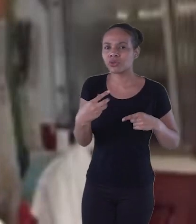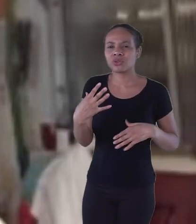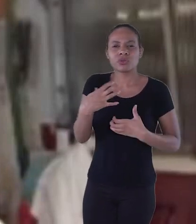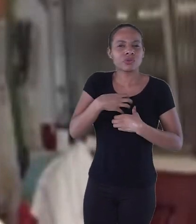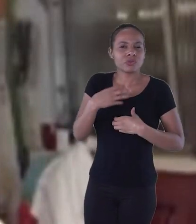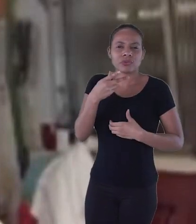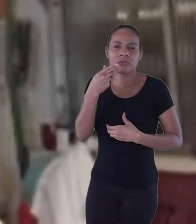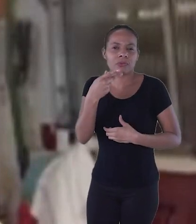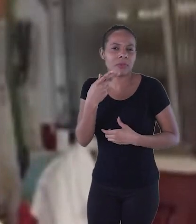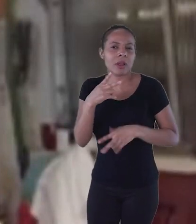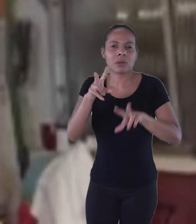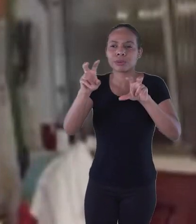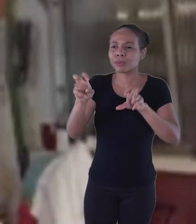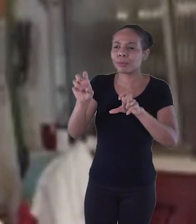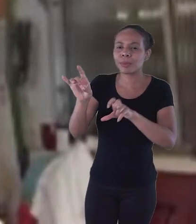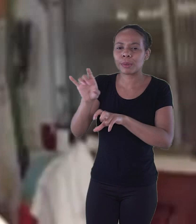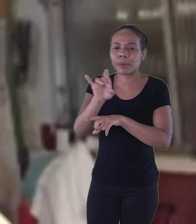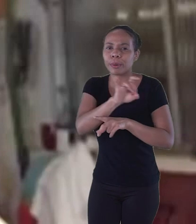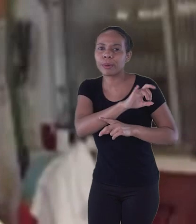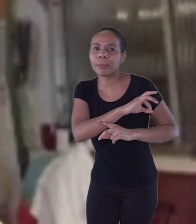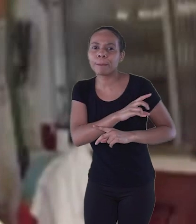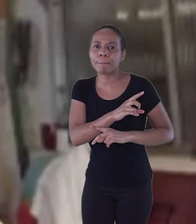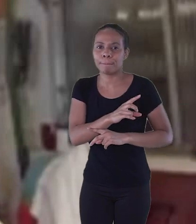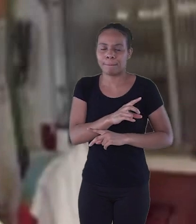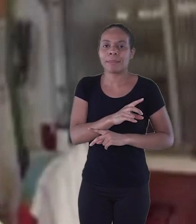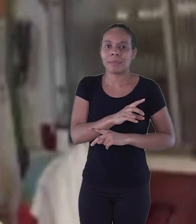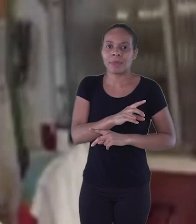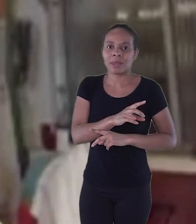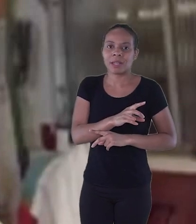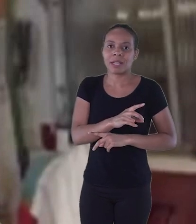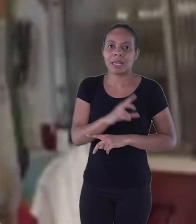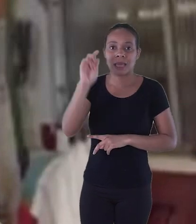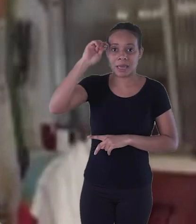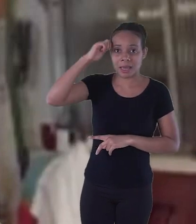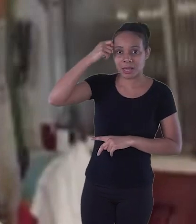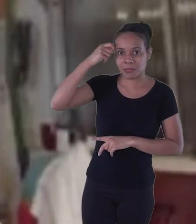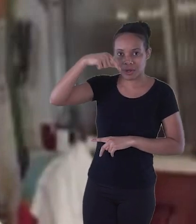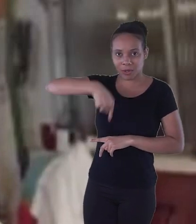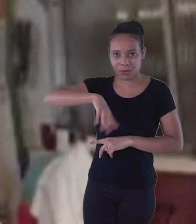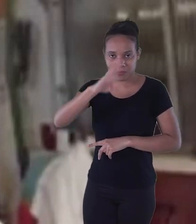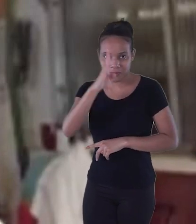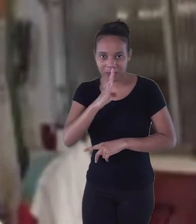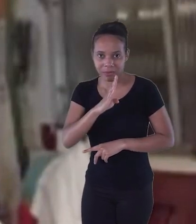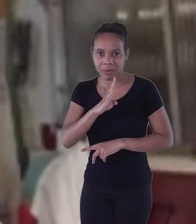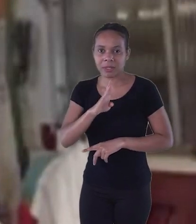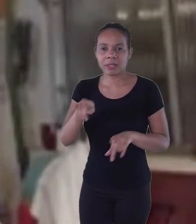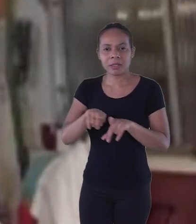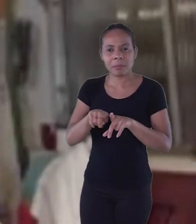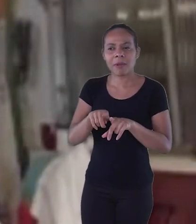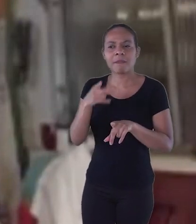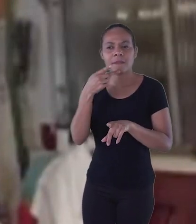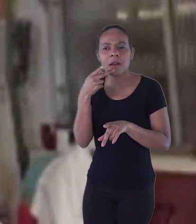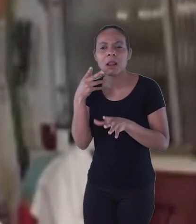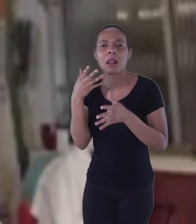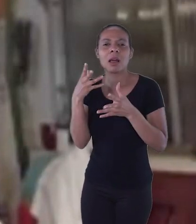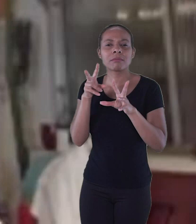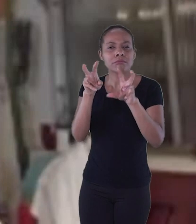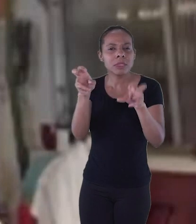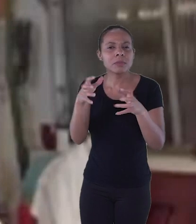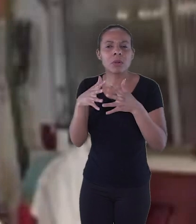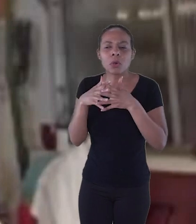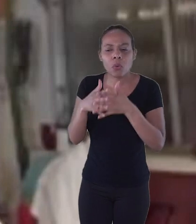também da história das personalidades negras no Brasil, sem também cair nos lugares comuns de não falar das complexidades,